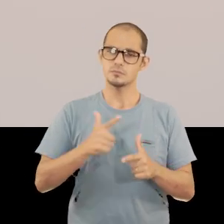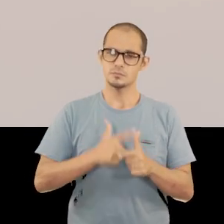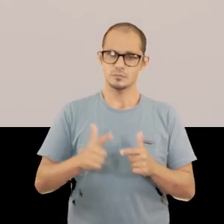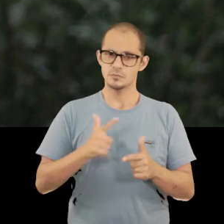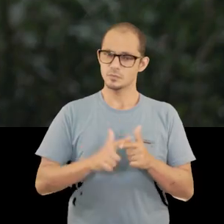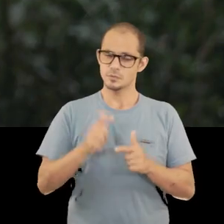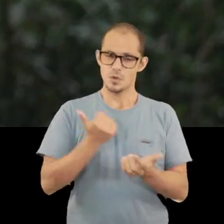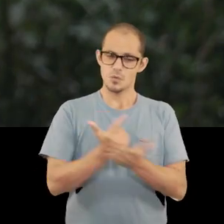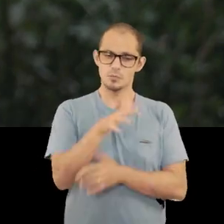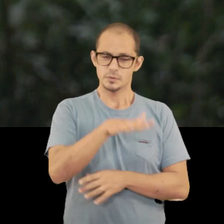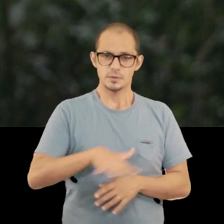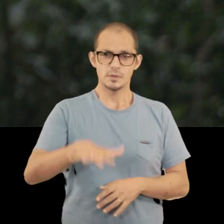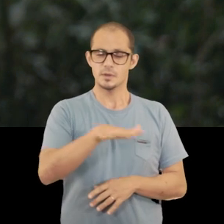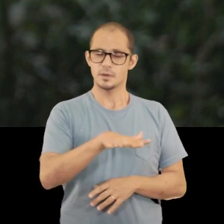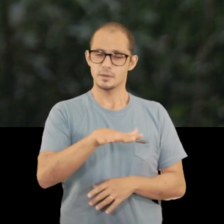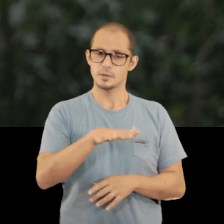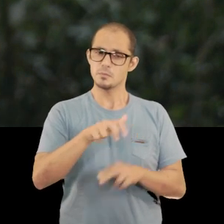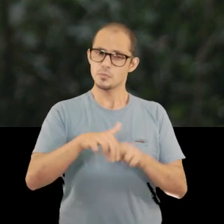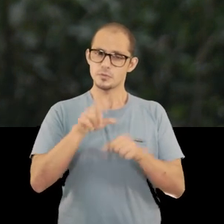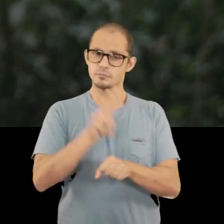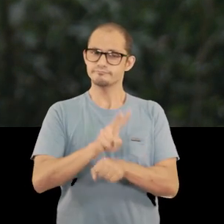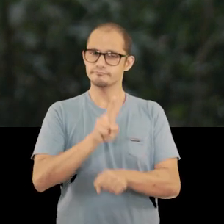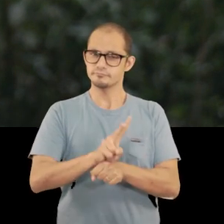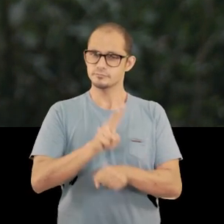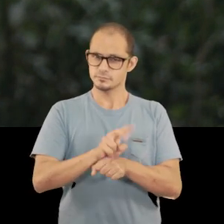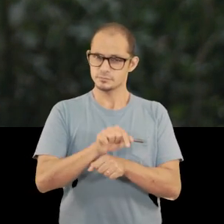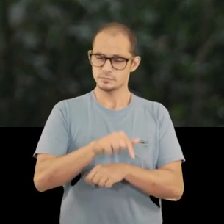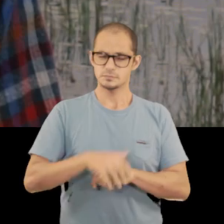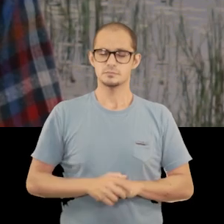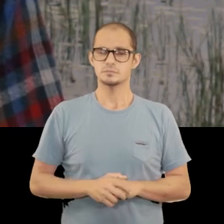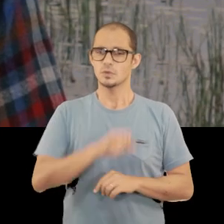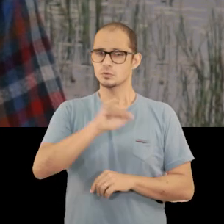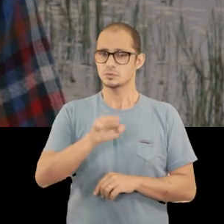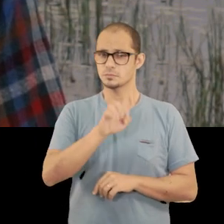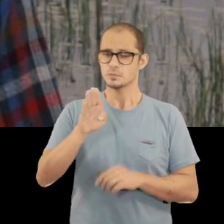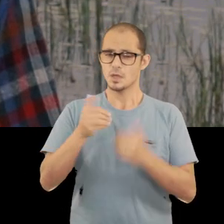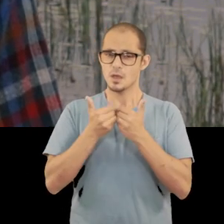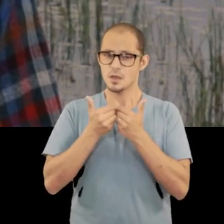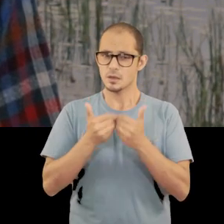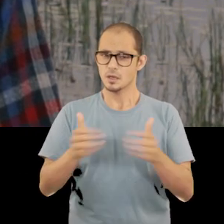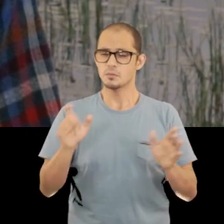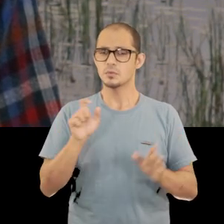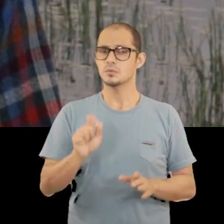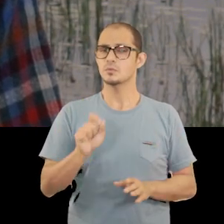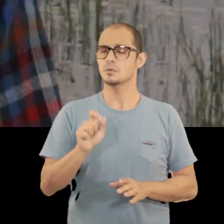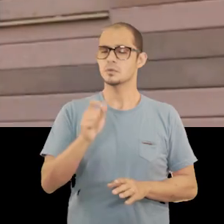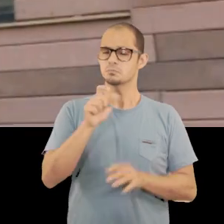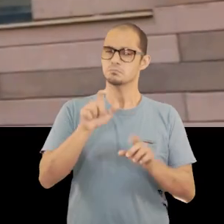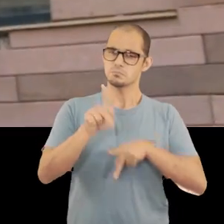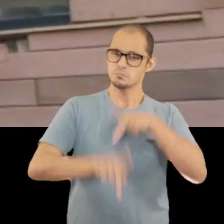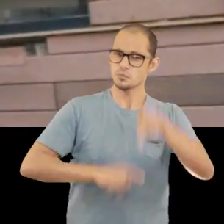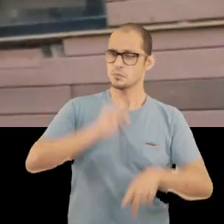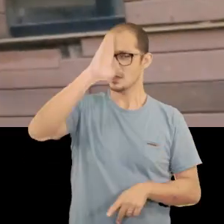prática com a compra da área para que essa área fosse preservada. O Jardim Botânico ele abre para visitação, né,